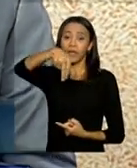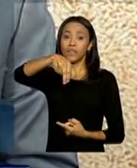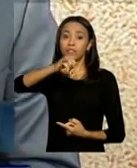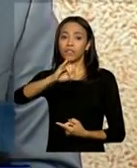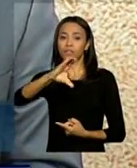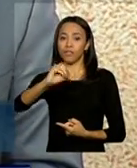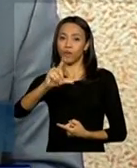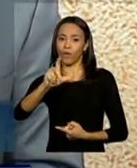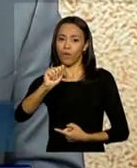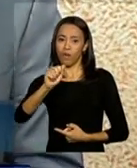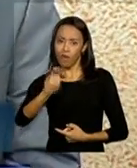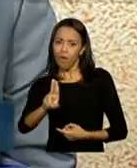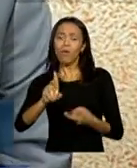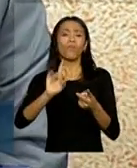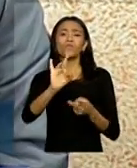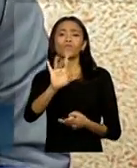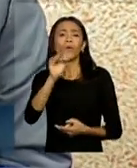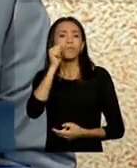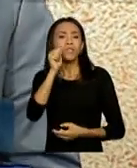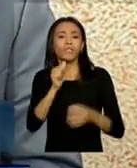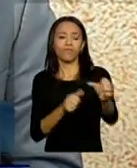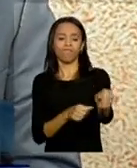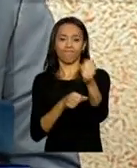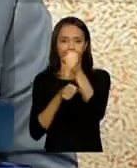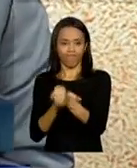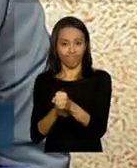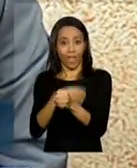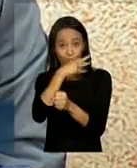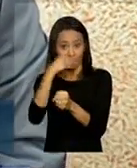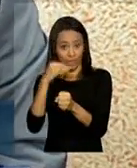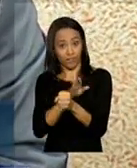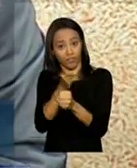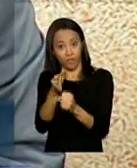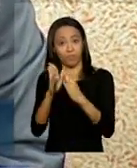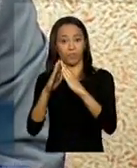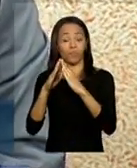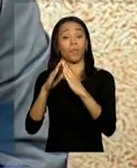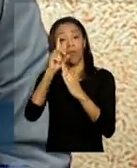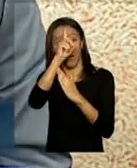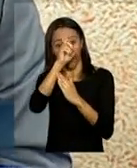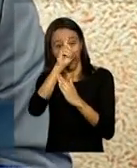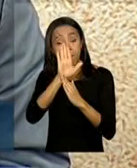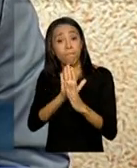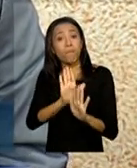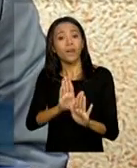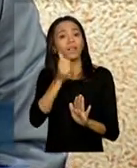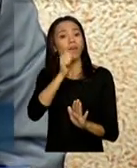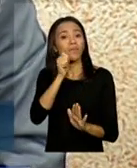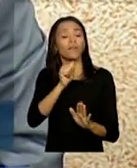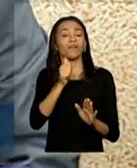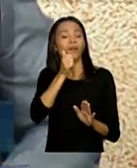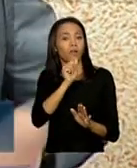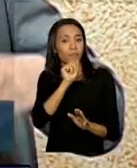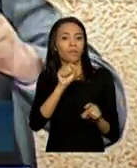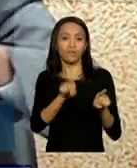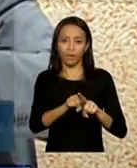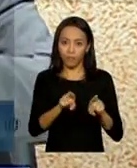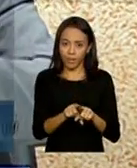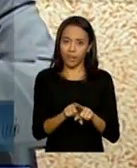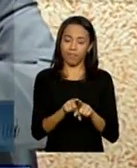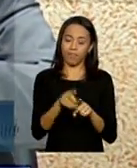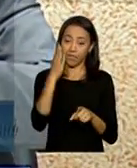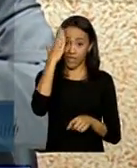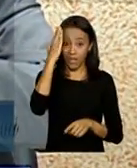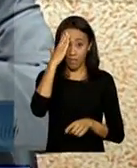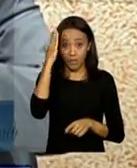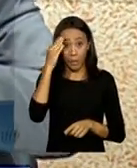de levar Não só a menina pré-adolescente pro posto saúde mas a mãe também a gente poder falar sobre o risco do câncer de colo